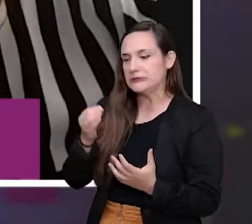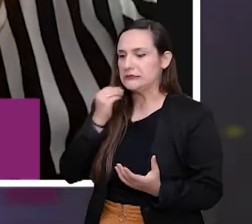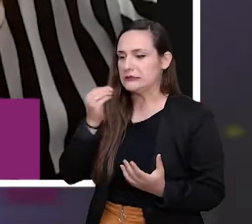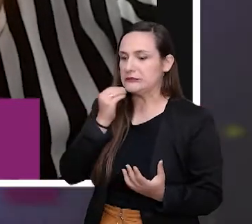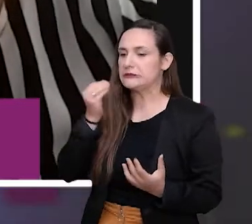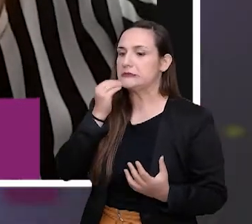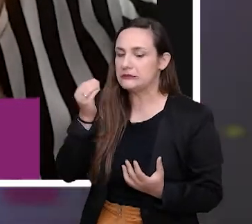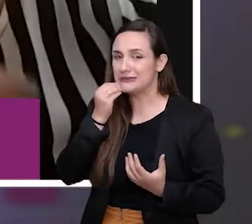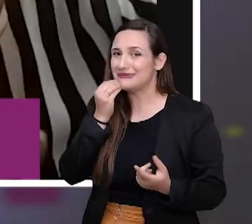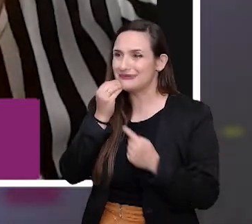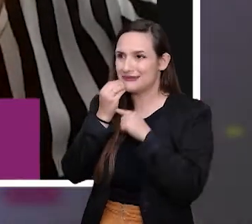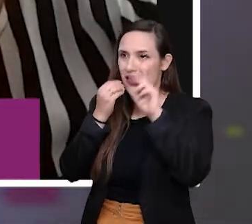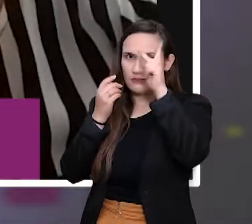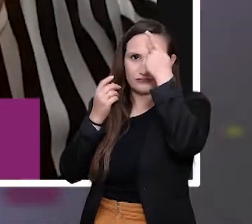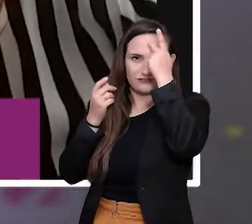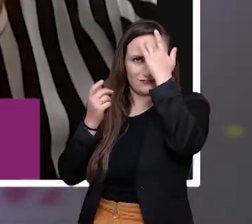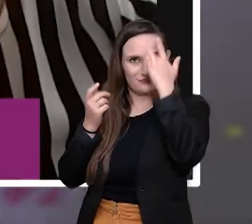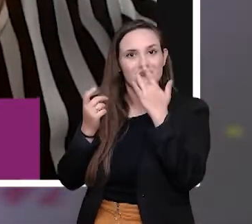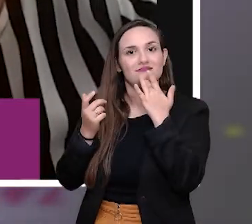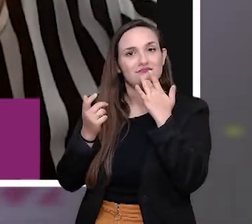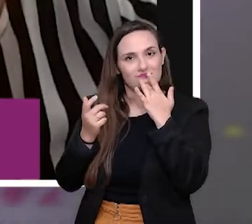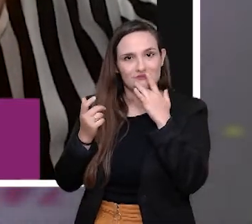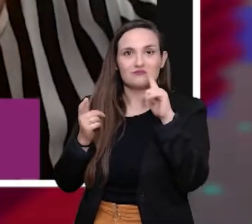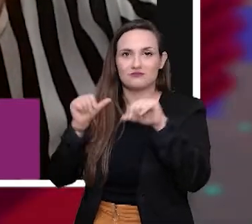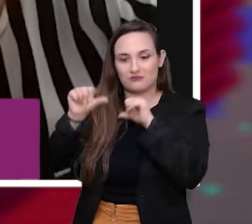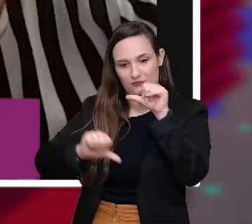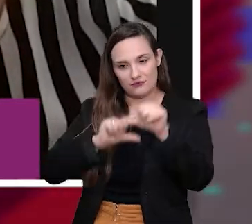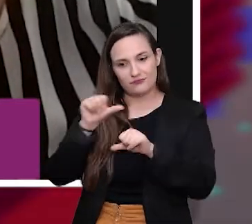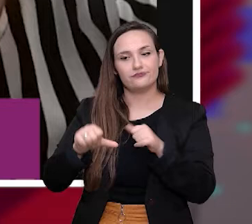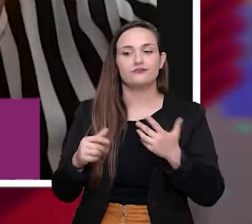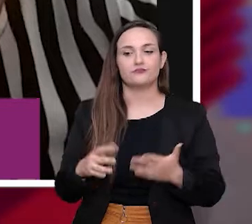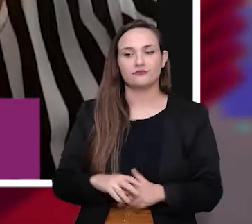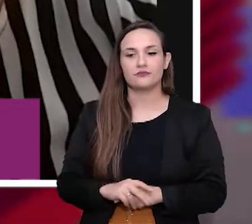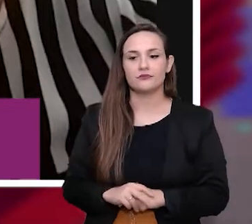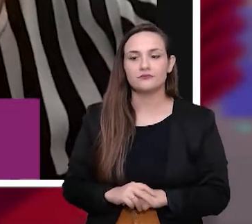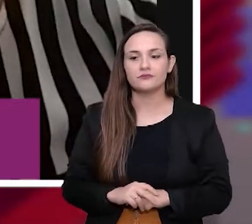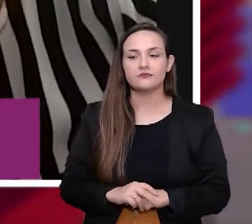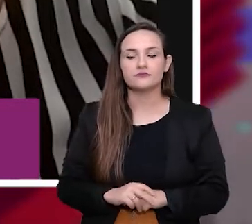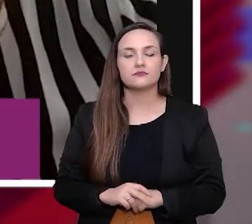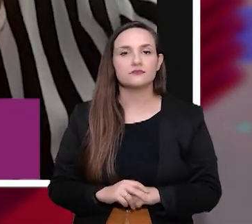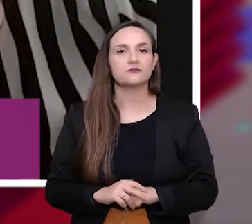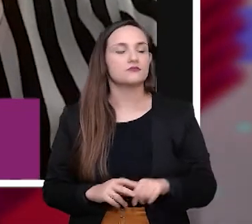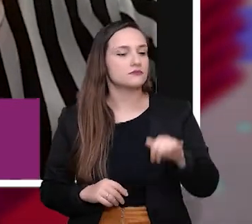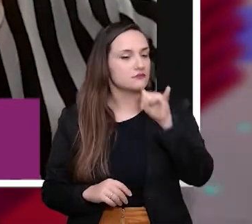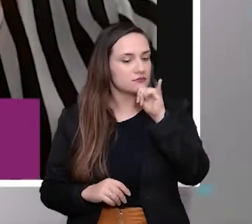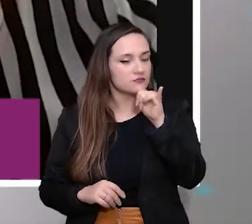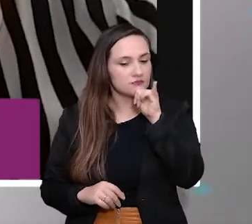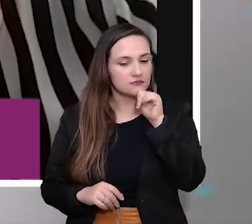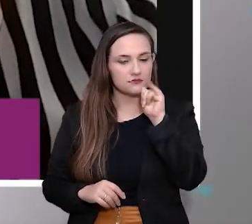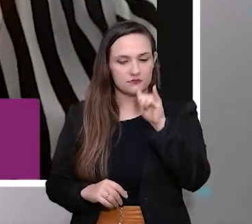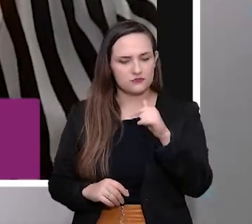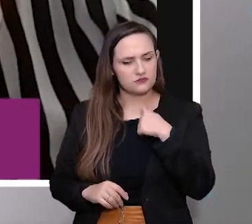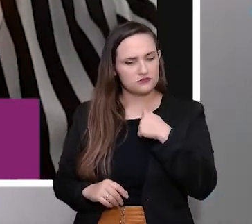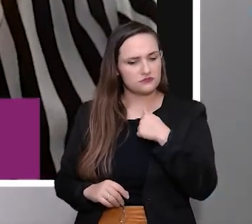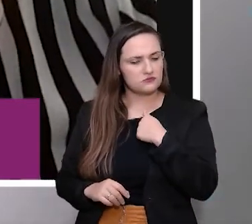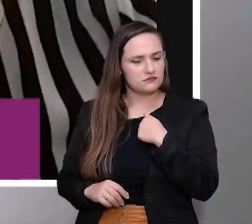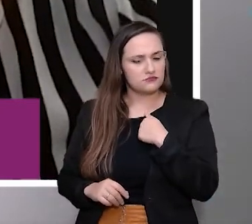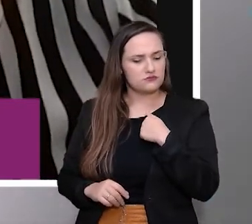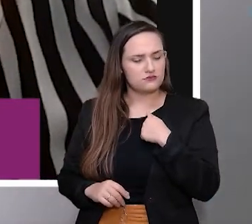Então, tem o transtorno da personalidade narcisista, né? Quando essa